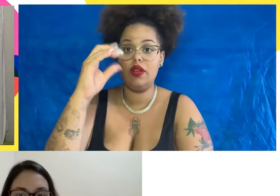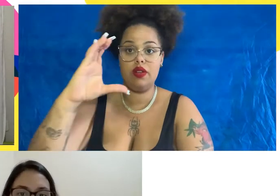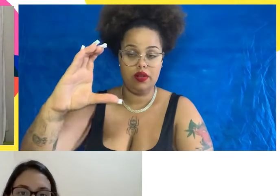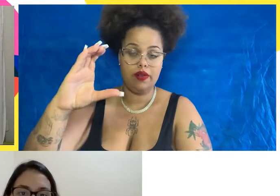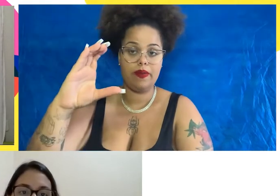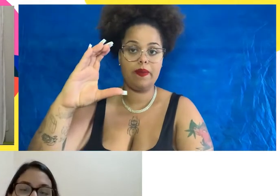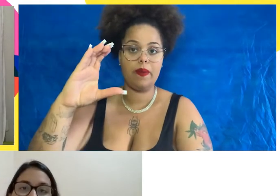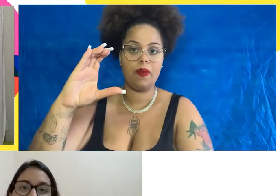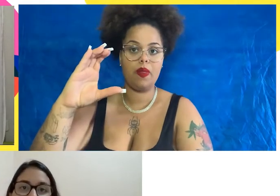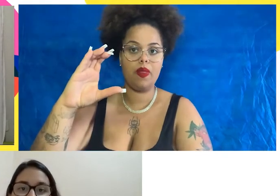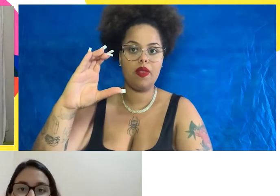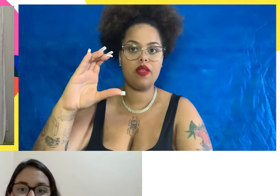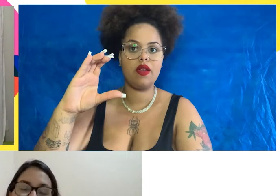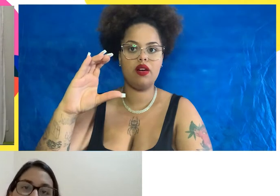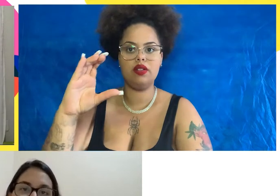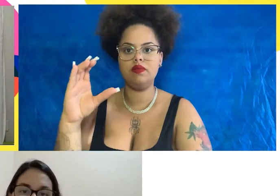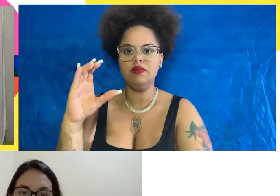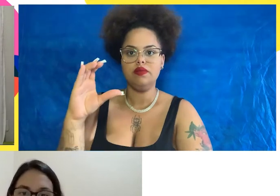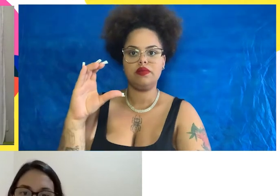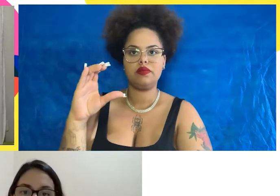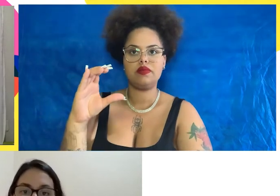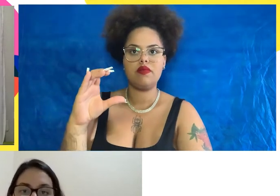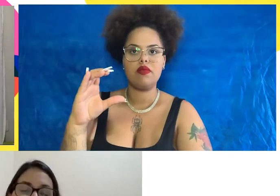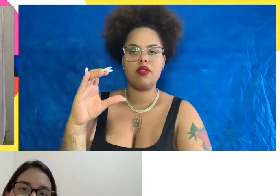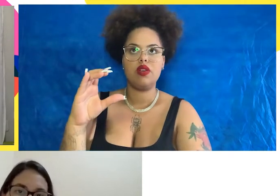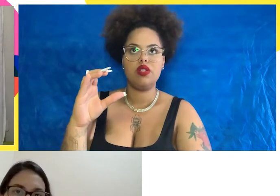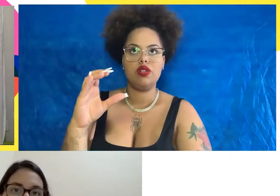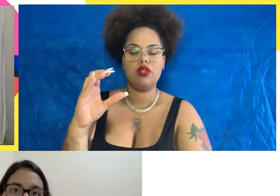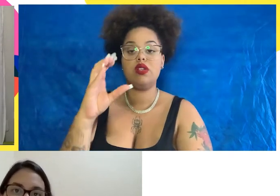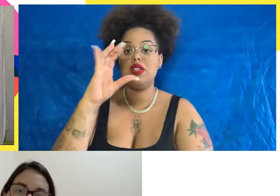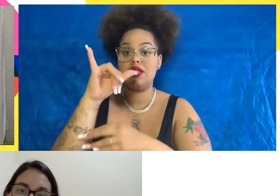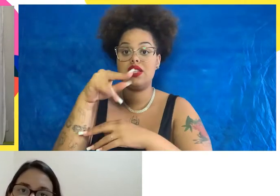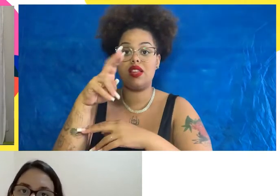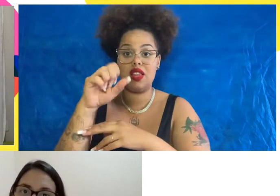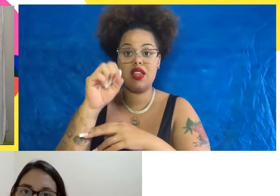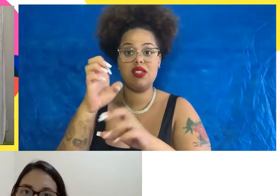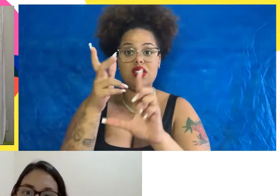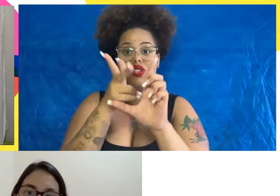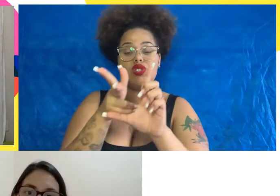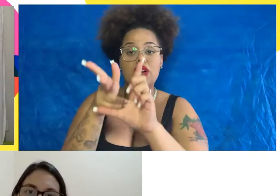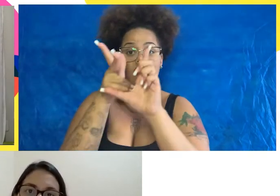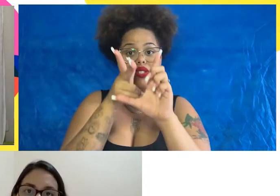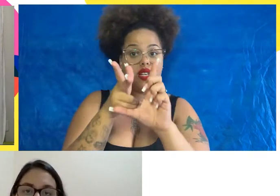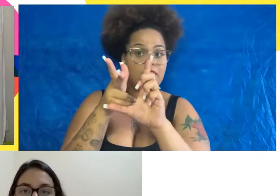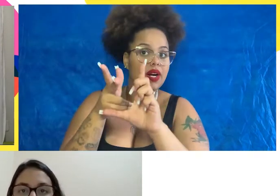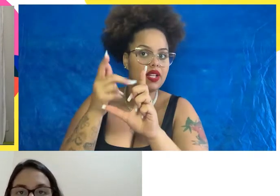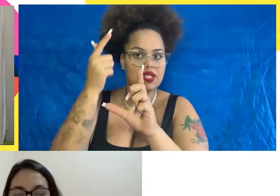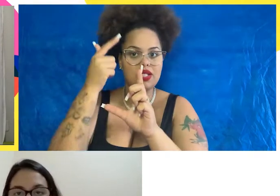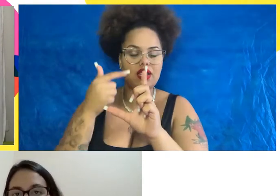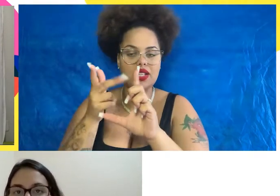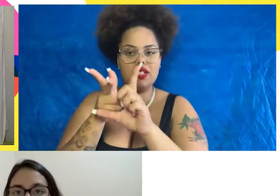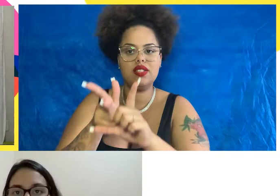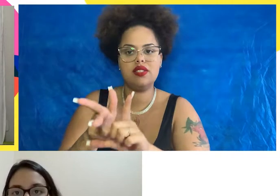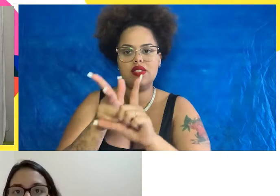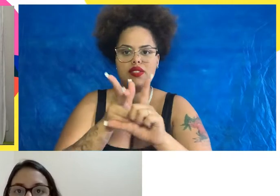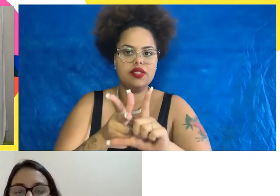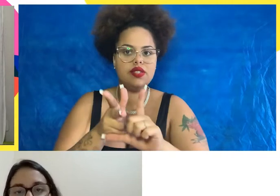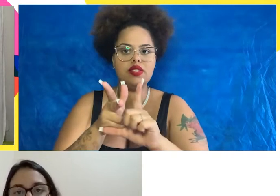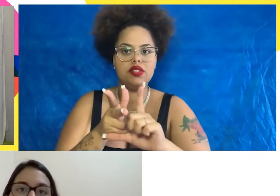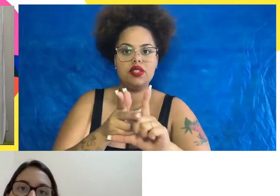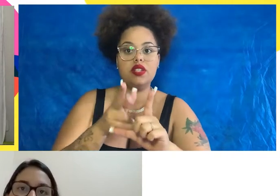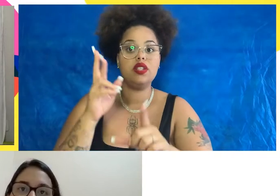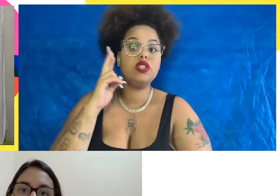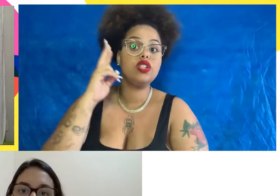Distrito Federal. Essa é uma realização da Cinese Audiovisual, uma produtora independente, que eu estou como